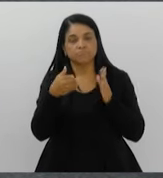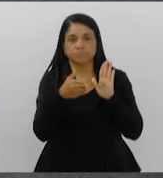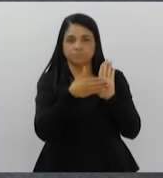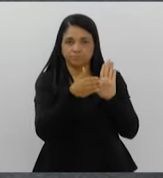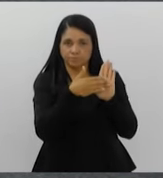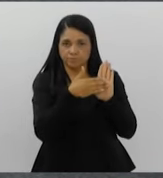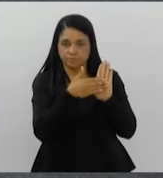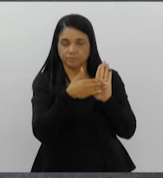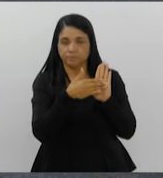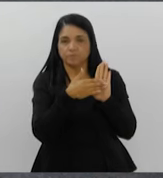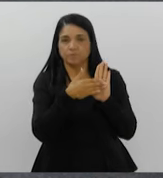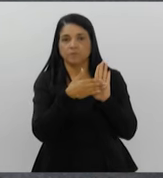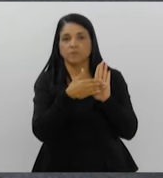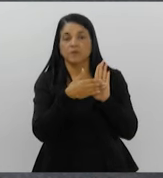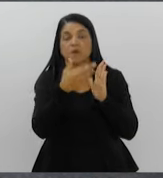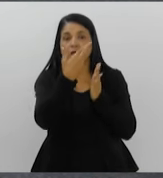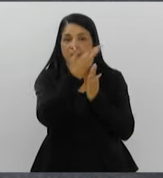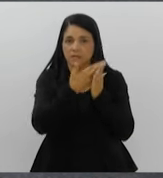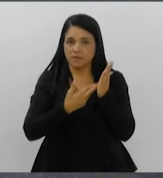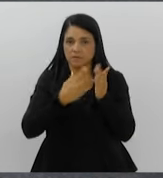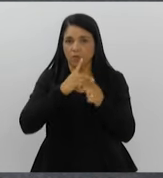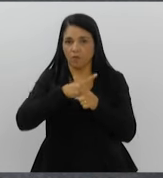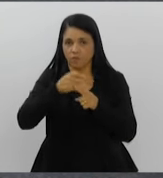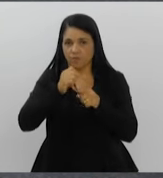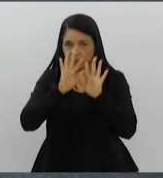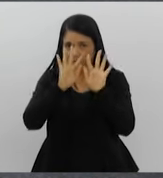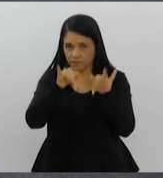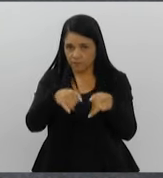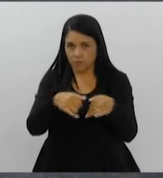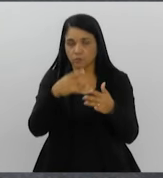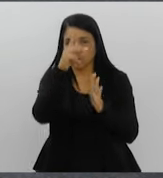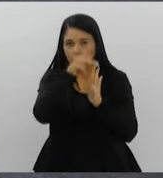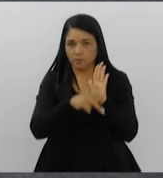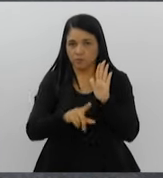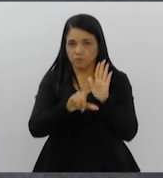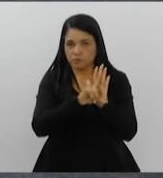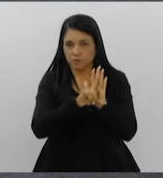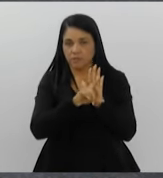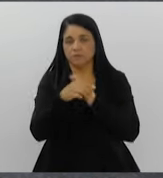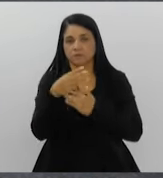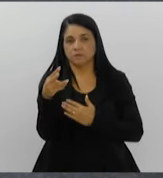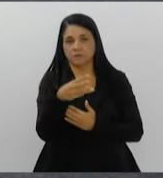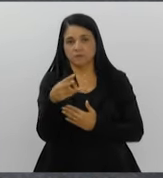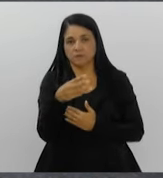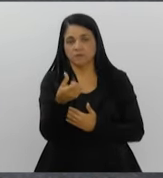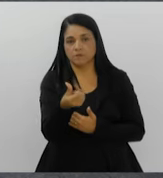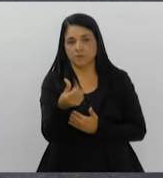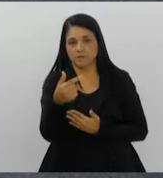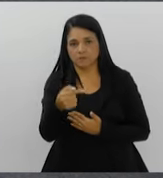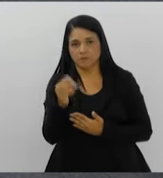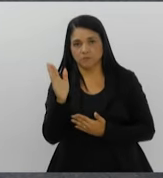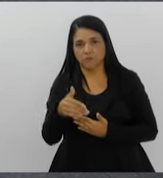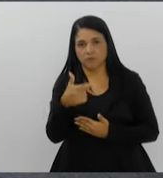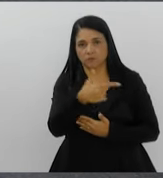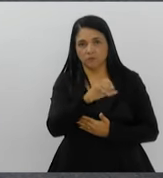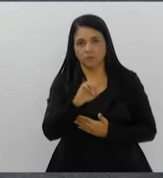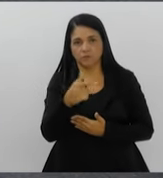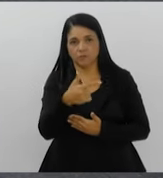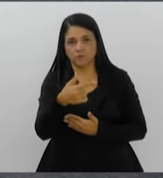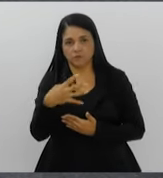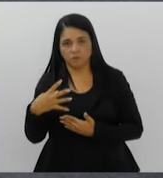proposição. Redação final do projeto de lei 3367 de